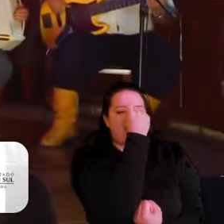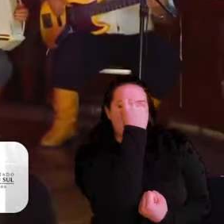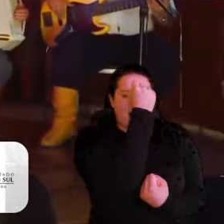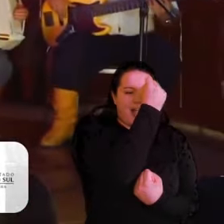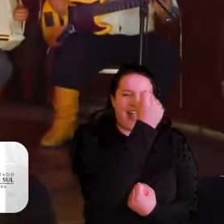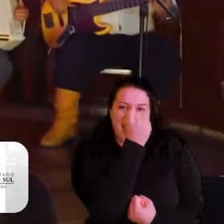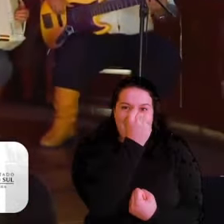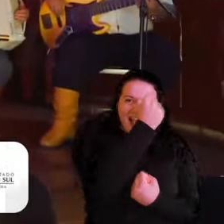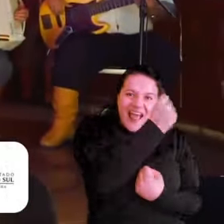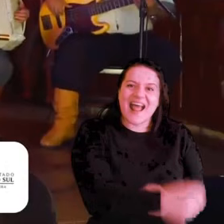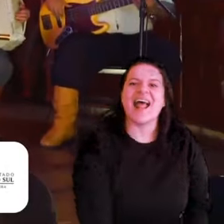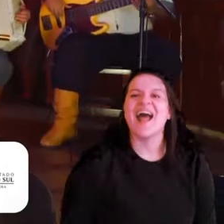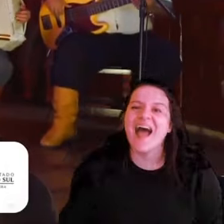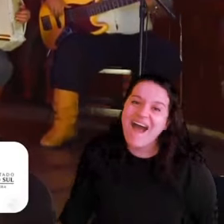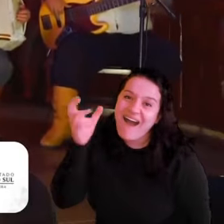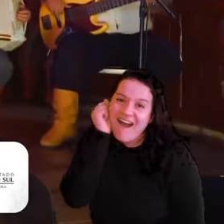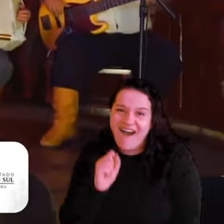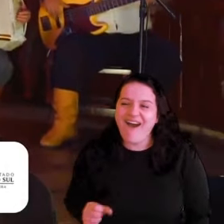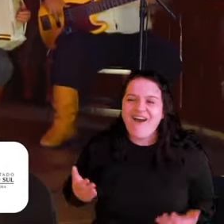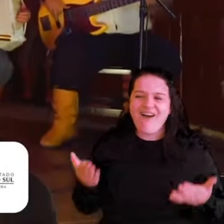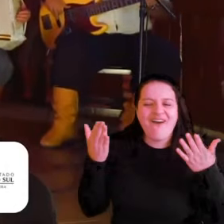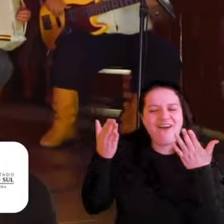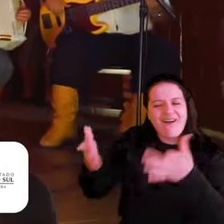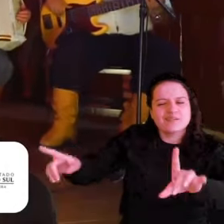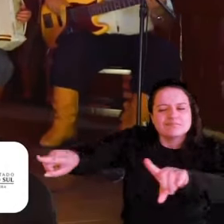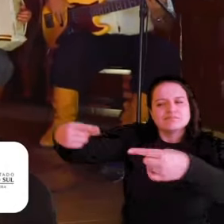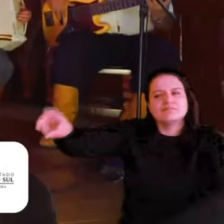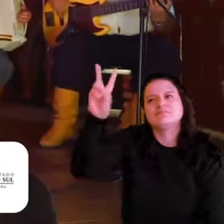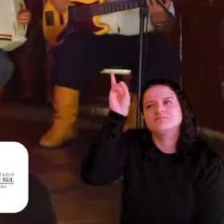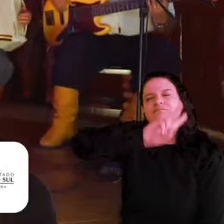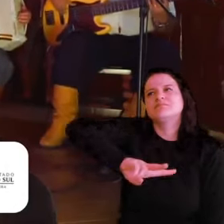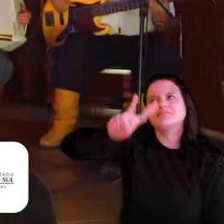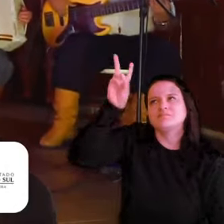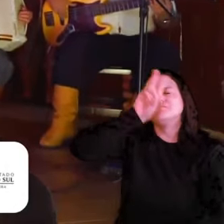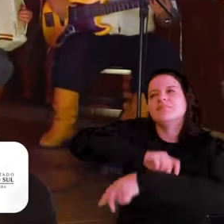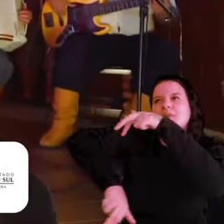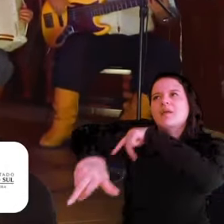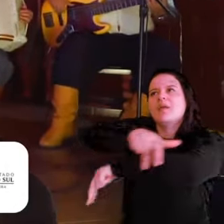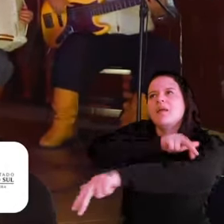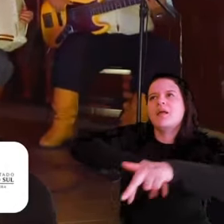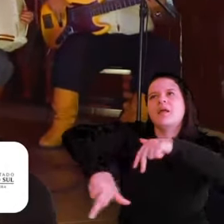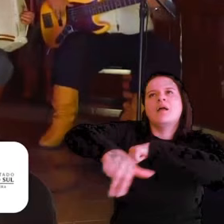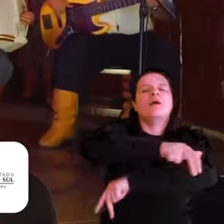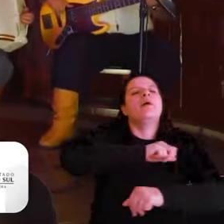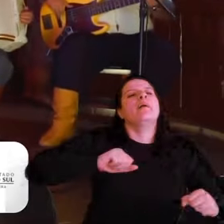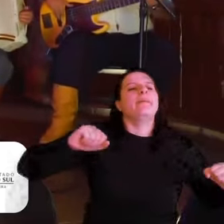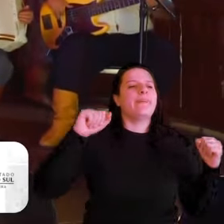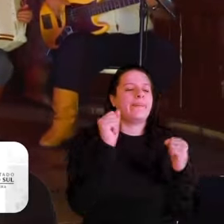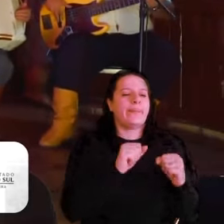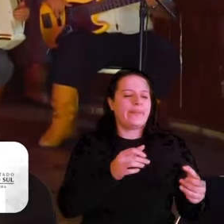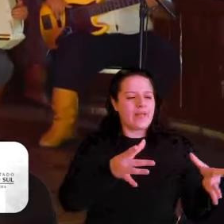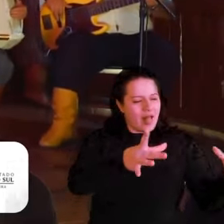com a morena. Quando escuto o som da gaita galboneira, faz lembrar do surungo da tia Nena. E o gaiteiro sapecando